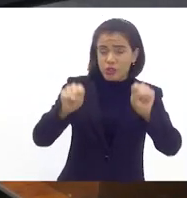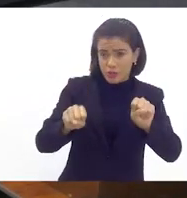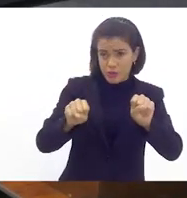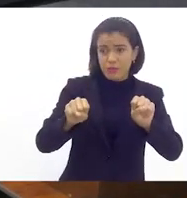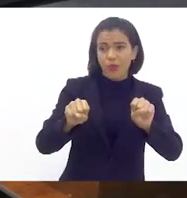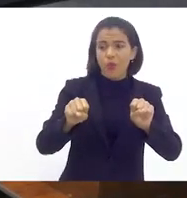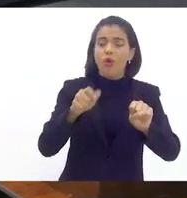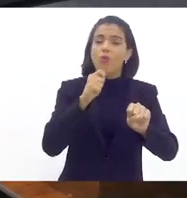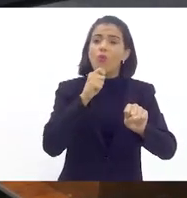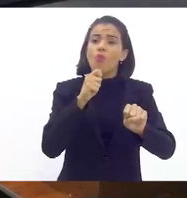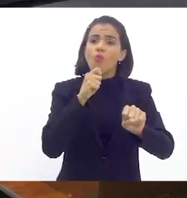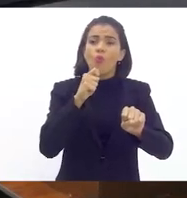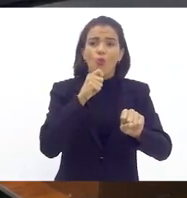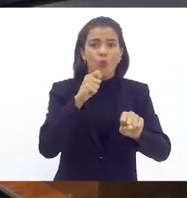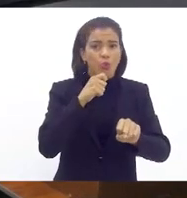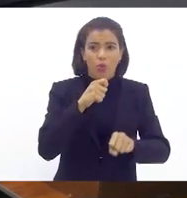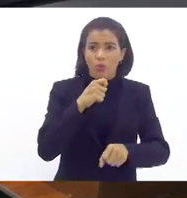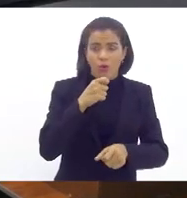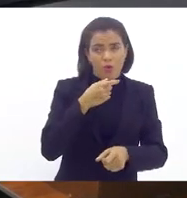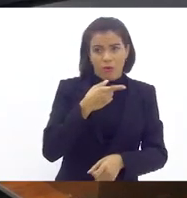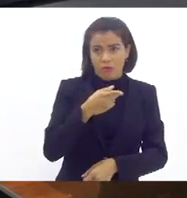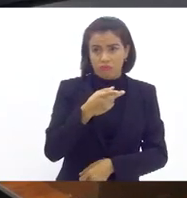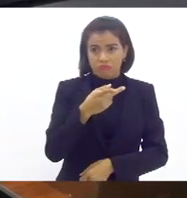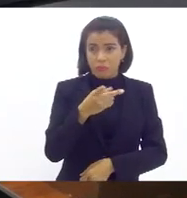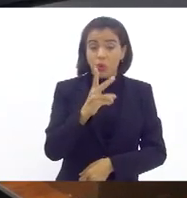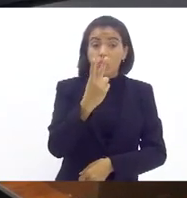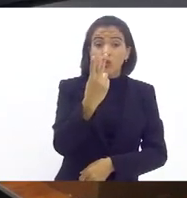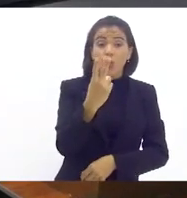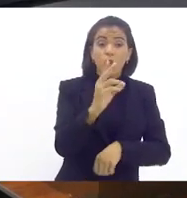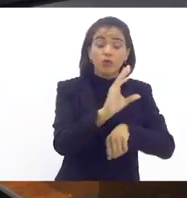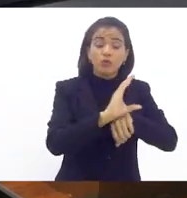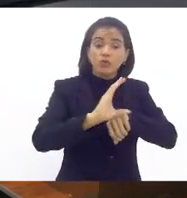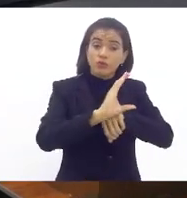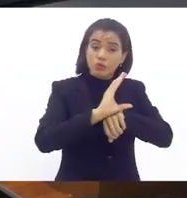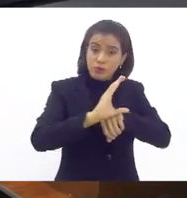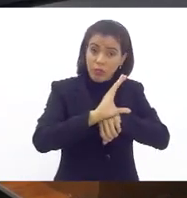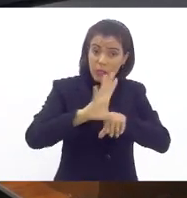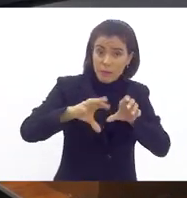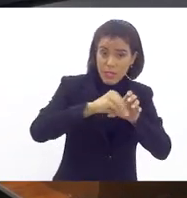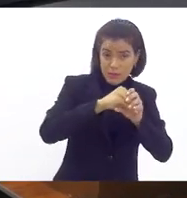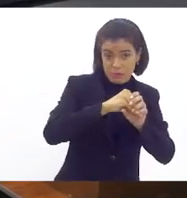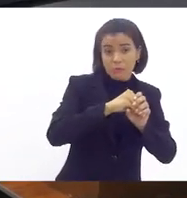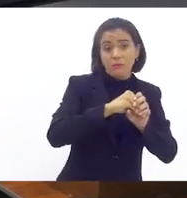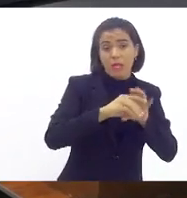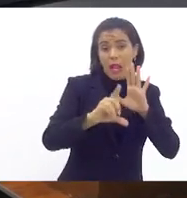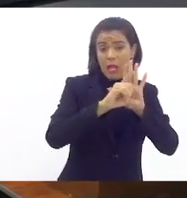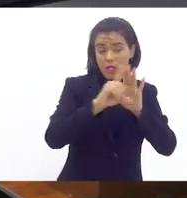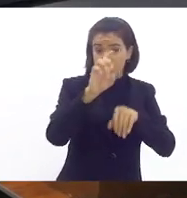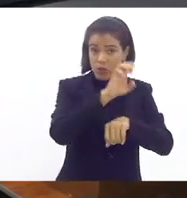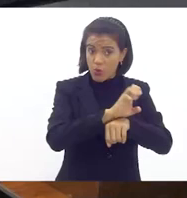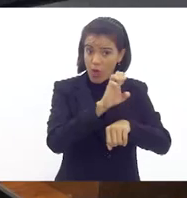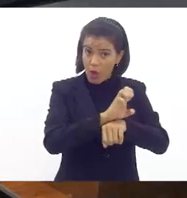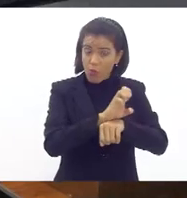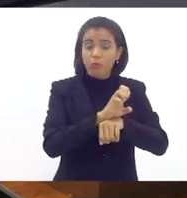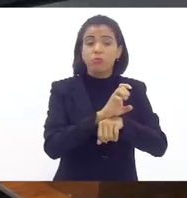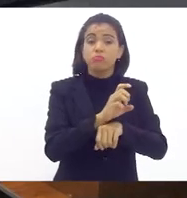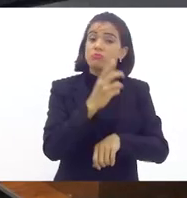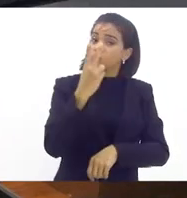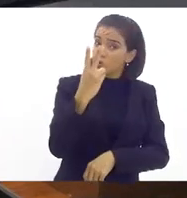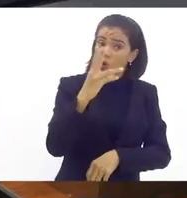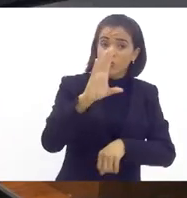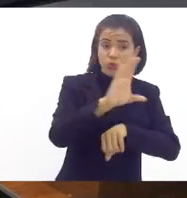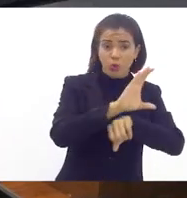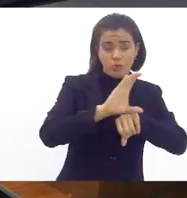ainda não ouvimos a nossa, dois conselhos que fazem parte da lei estadual, inclusive, incorporou dois conselhos na